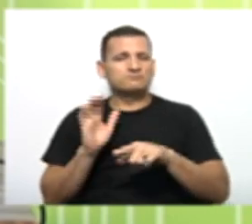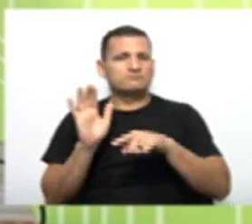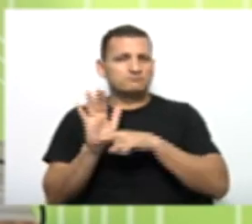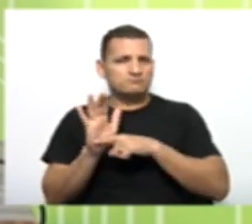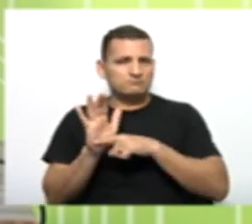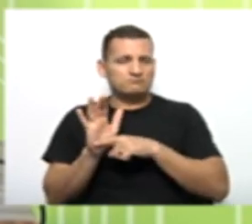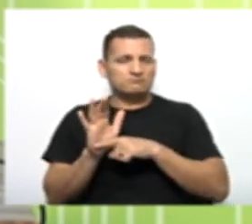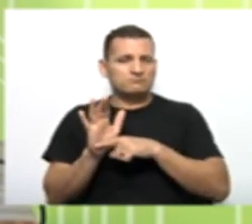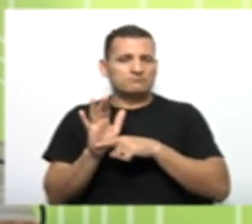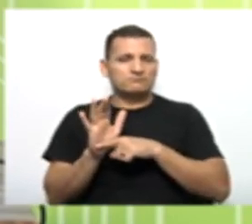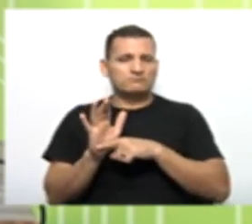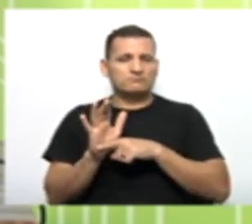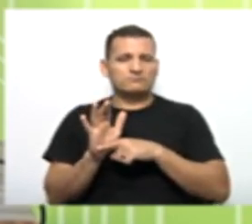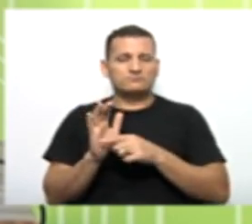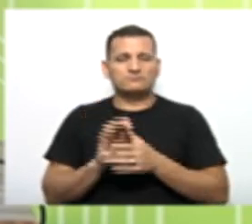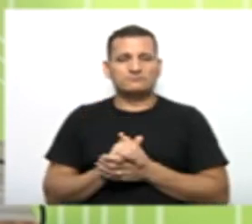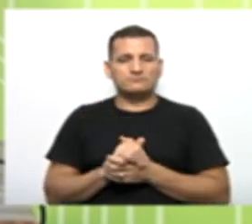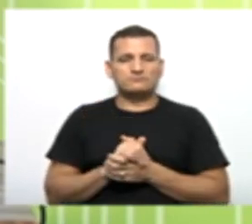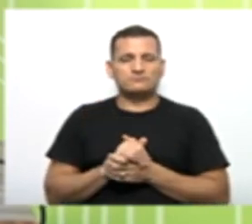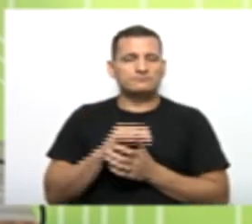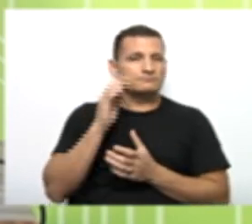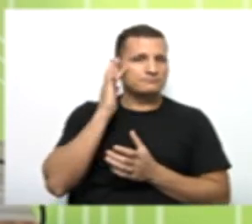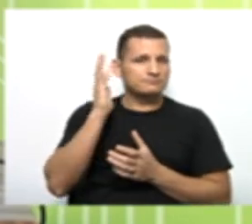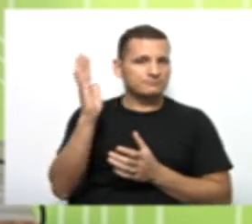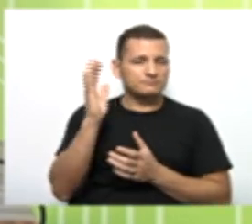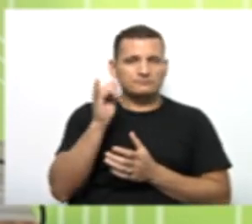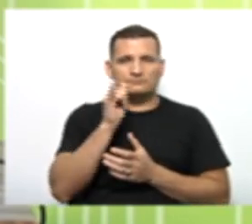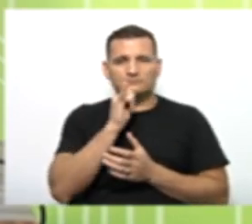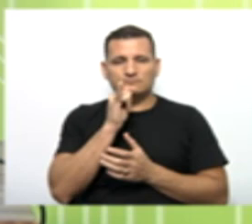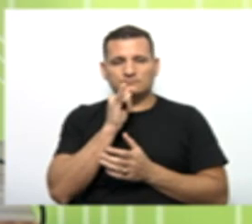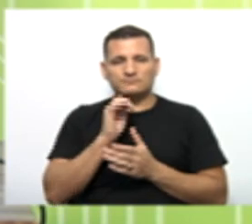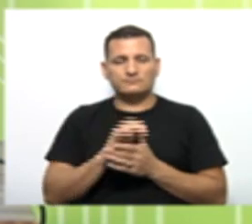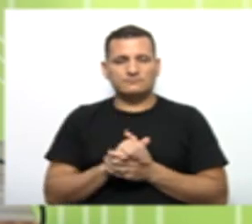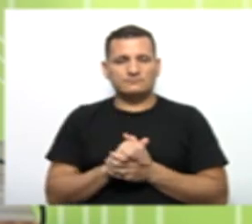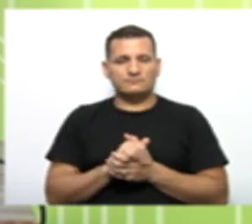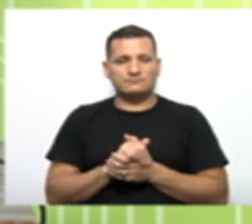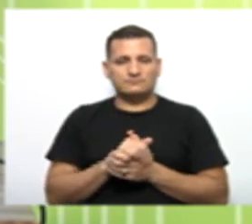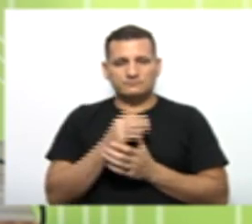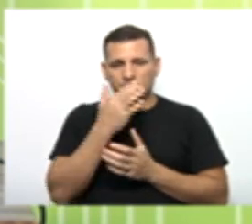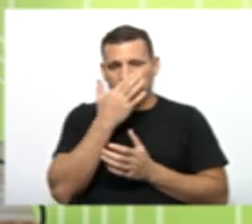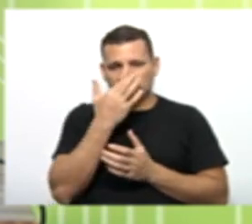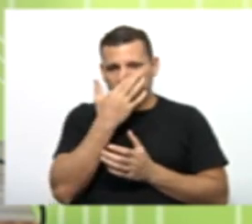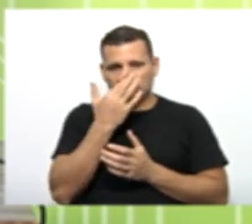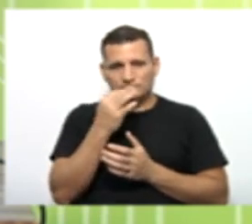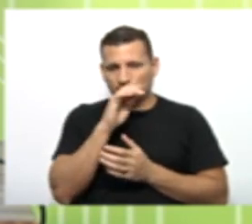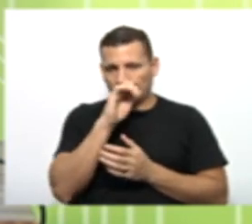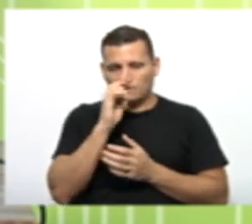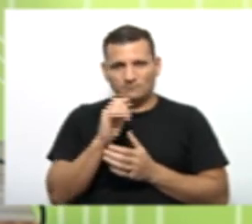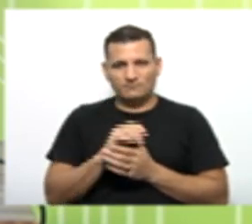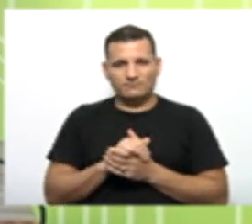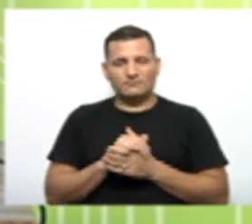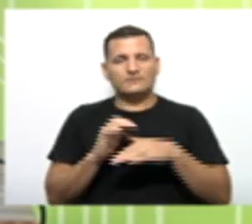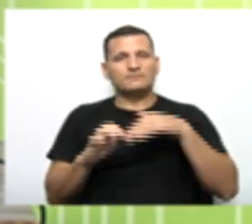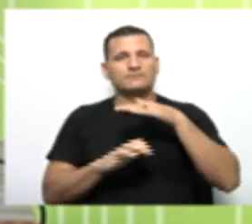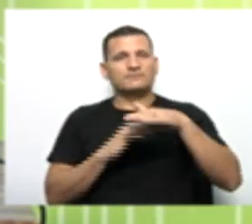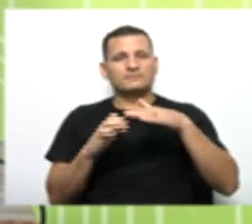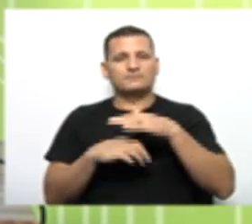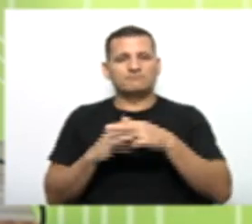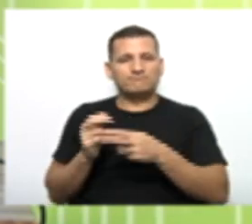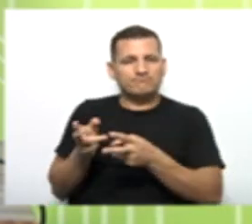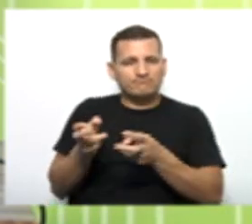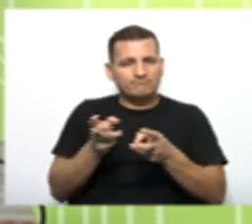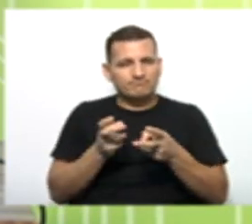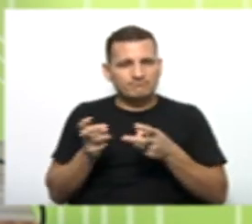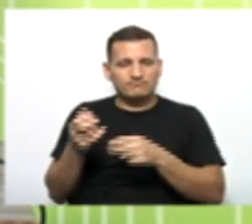negativas. Vamos imaginar, por exemplo, uma empresa que explora a mineração em uma